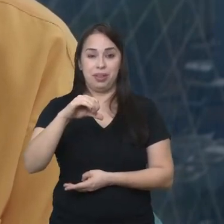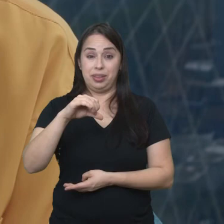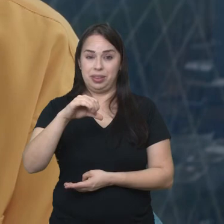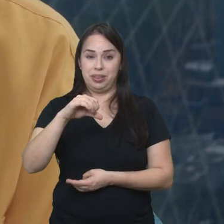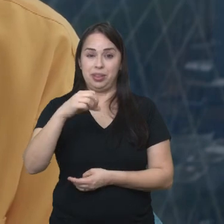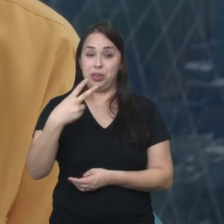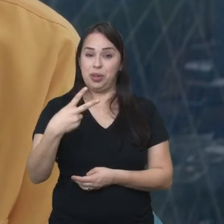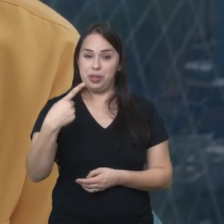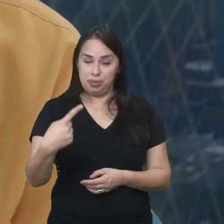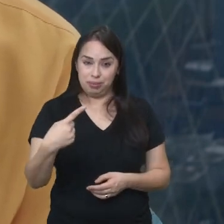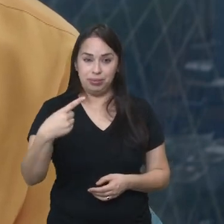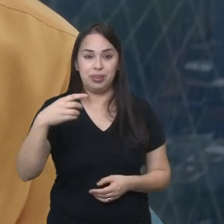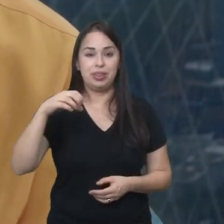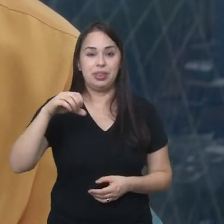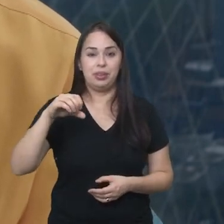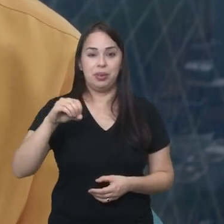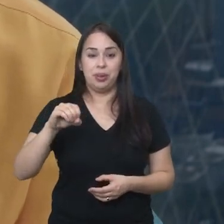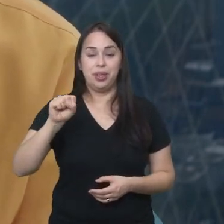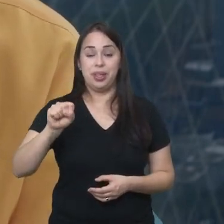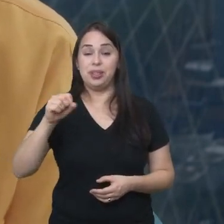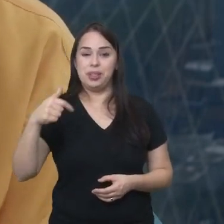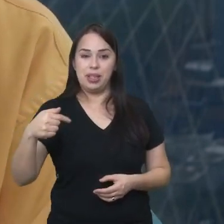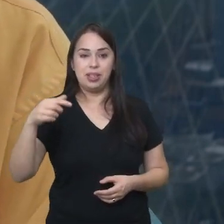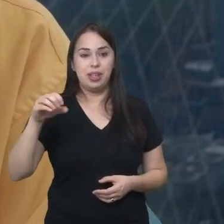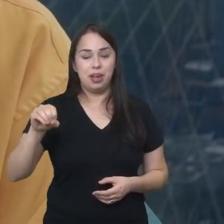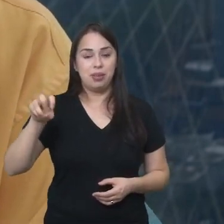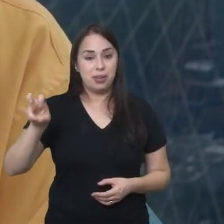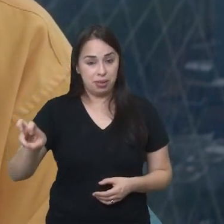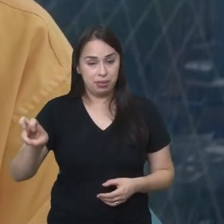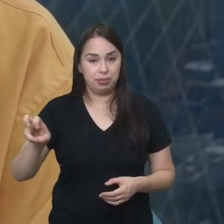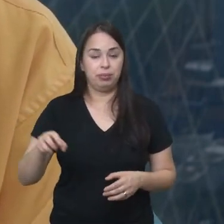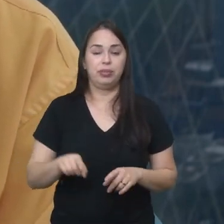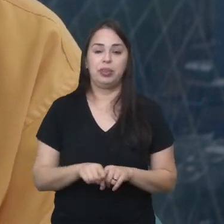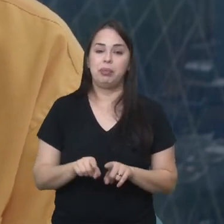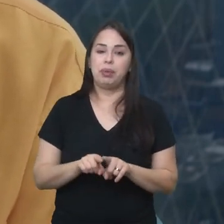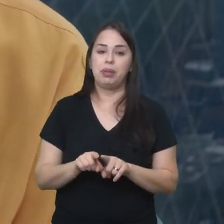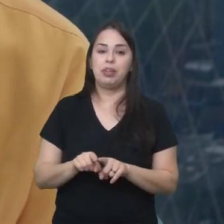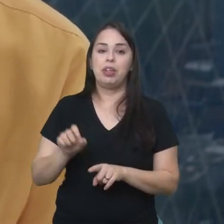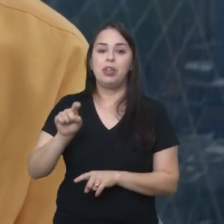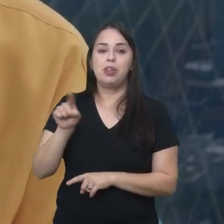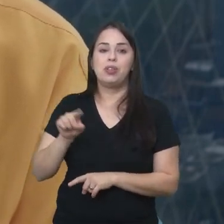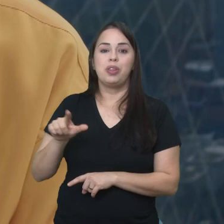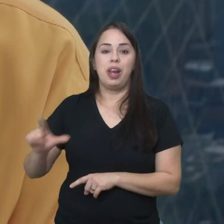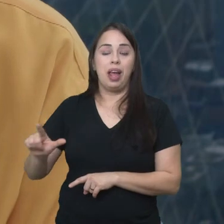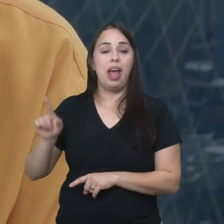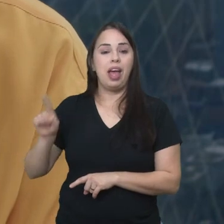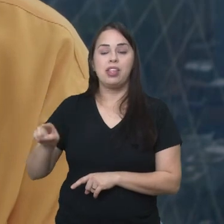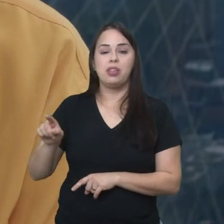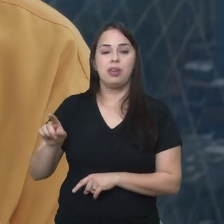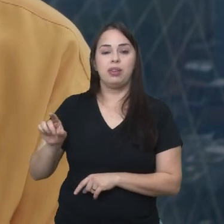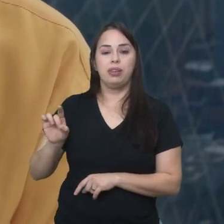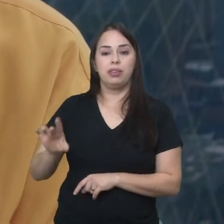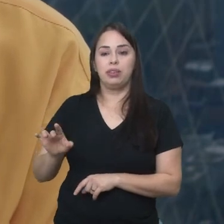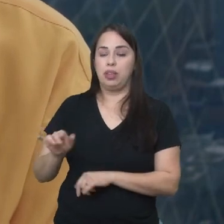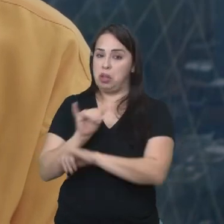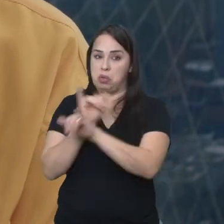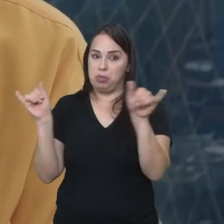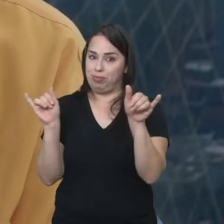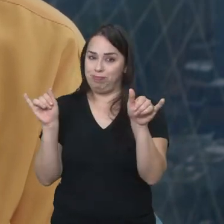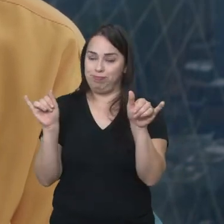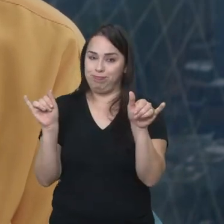3921-8705 e temos o telefone também do Conselho Leste, mas ele é usado como plantão também. Então, esse a gente não divulga, né? Nós temos o